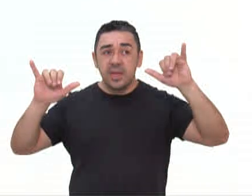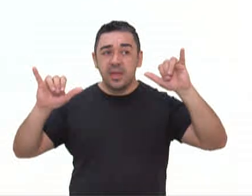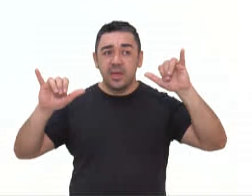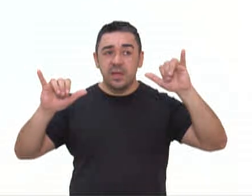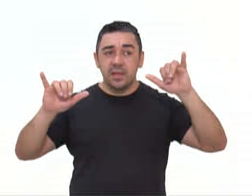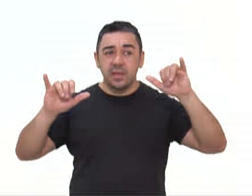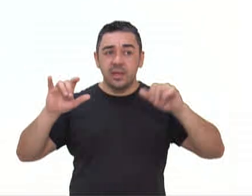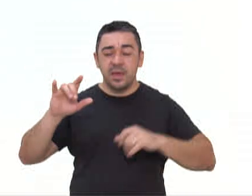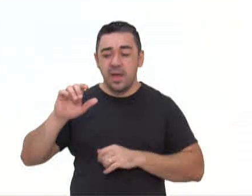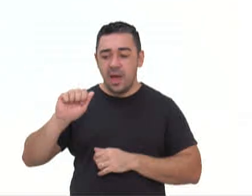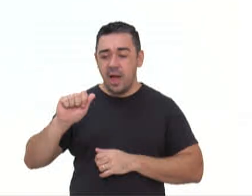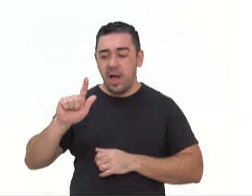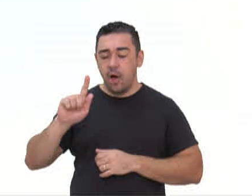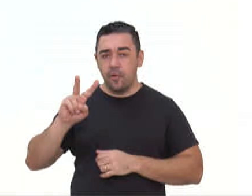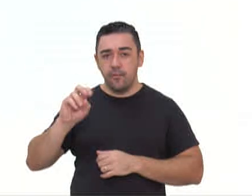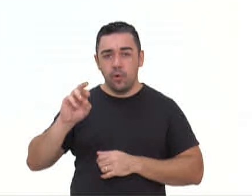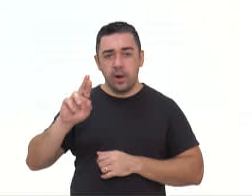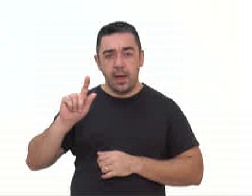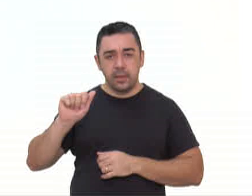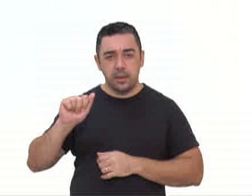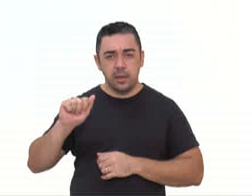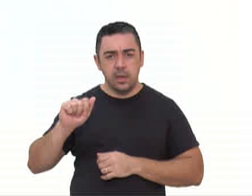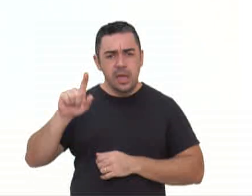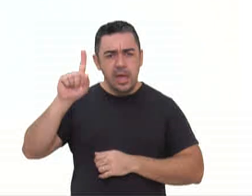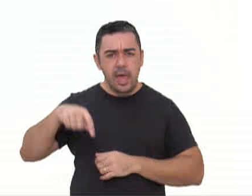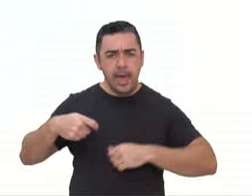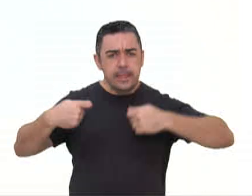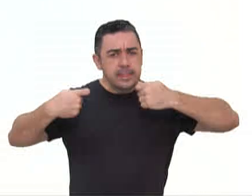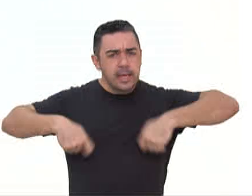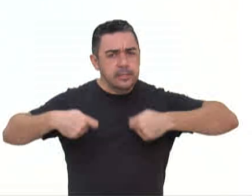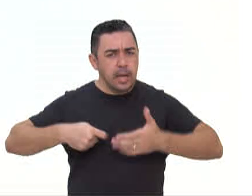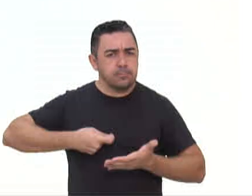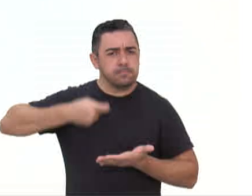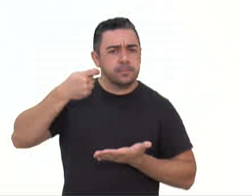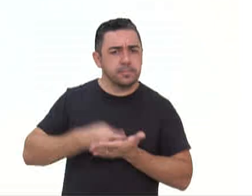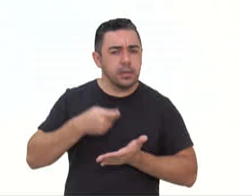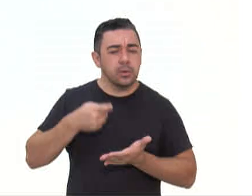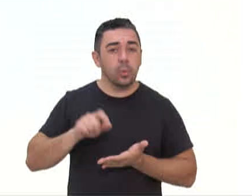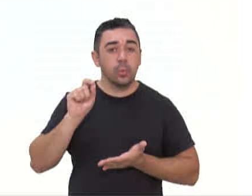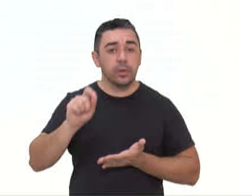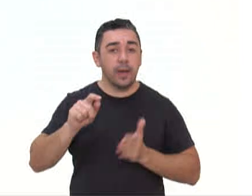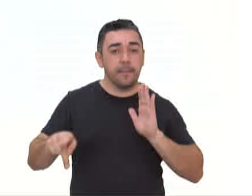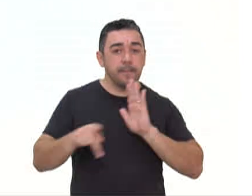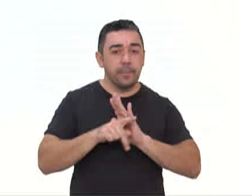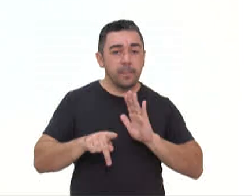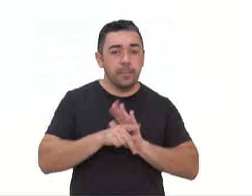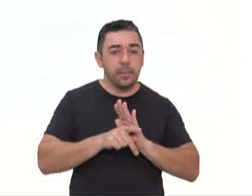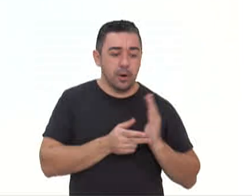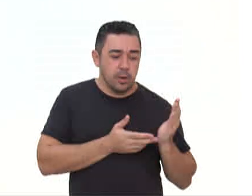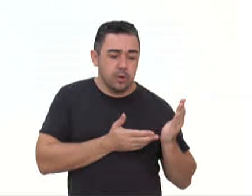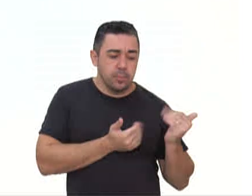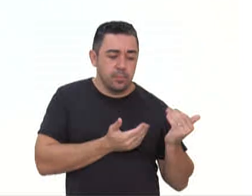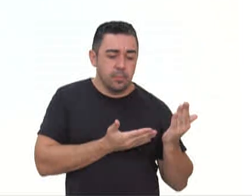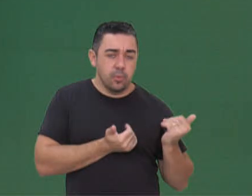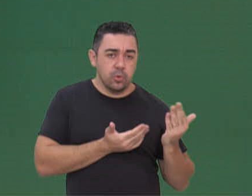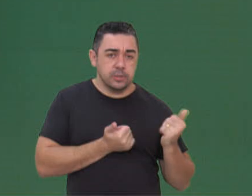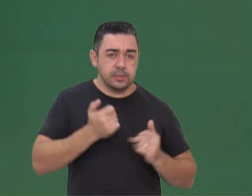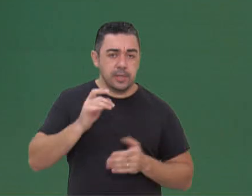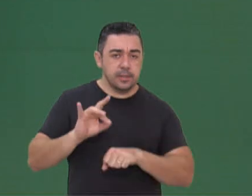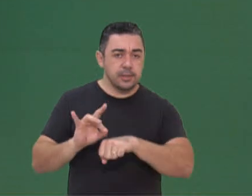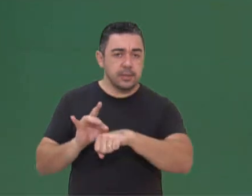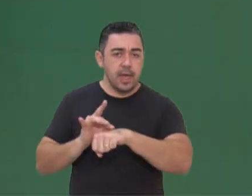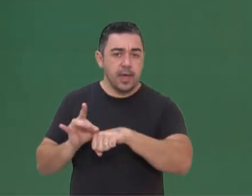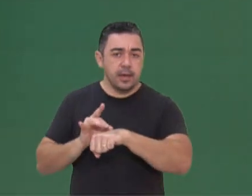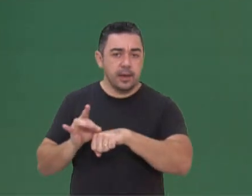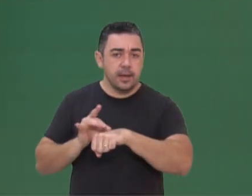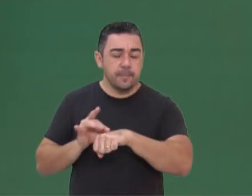em cima, uma necessidade que se impõe. Legítimo órgão da mocidade negra. O jornal Clarim